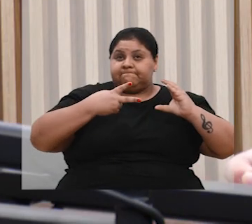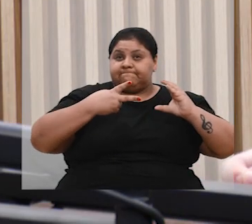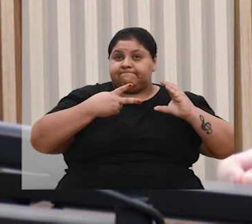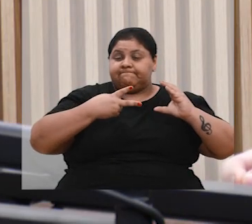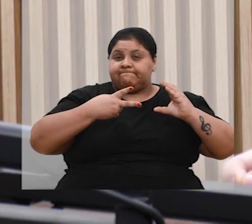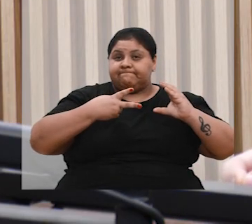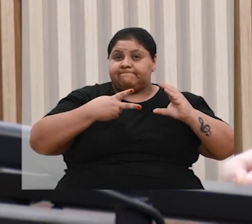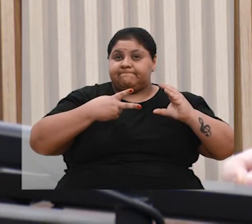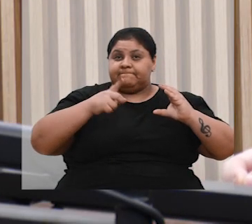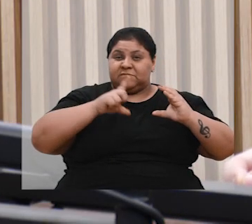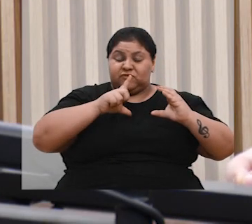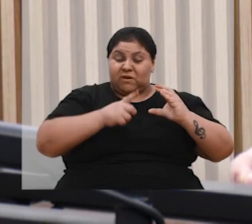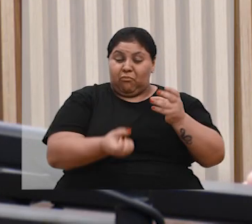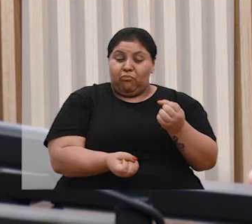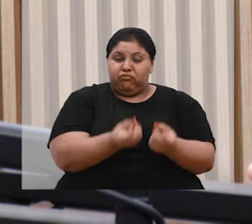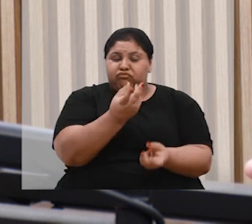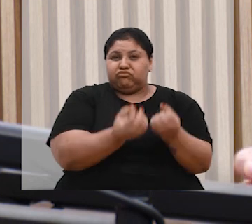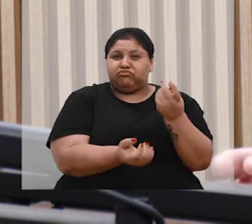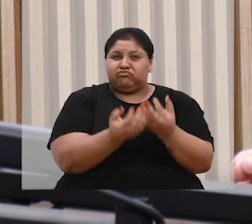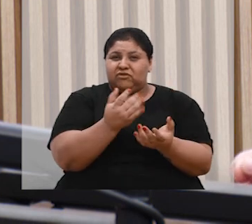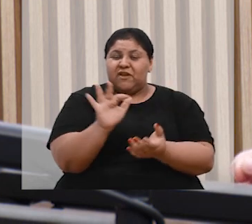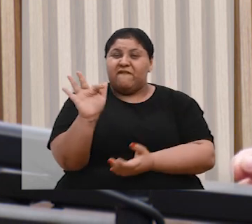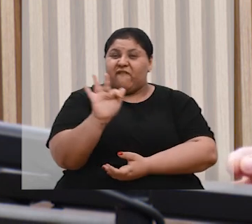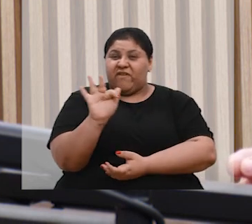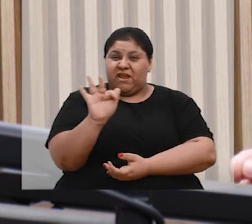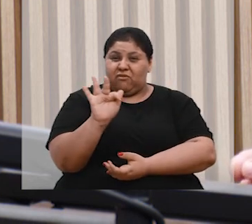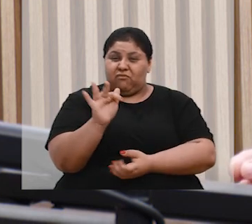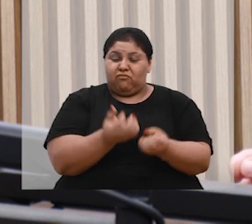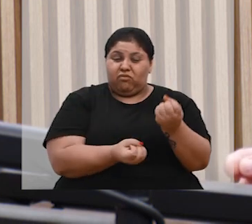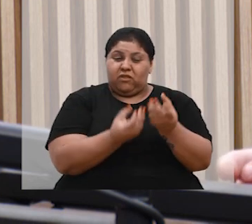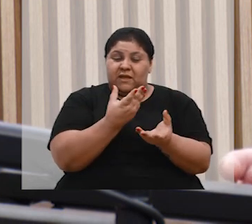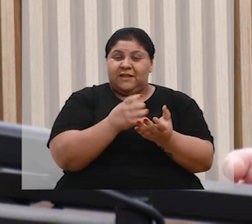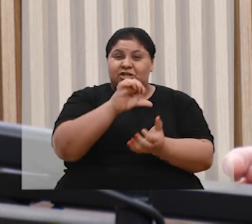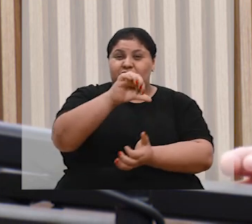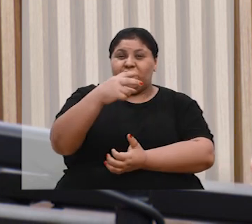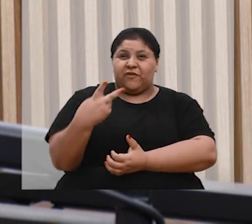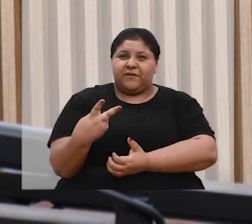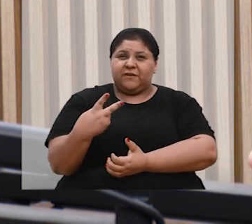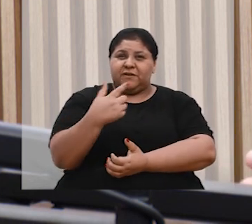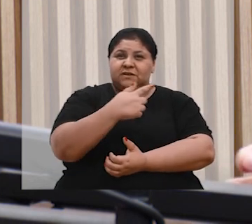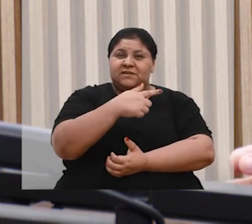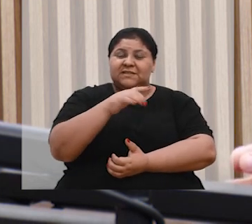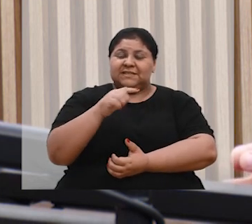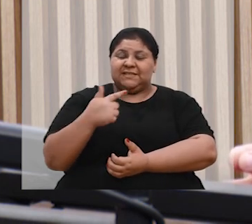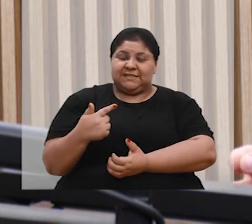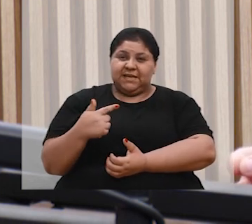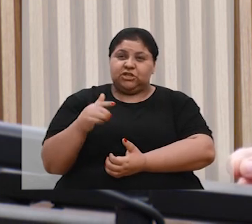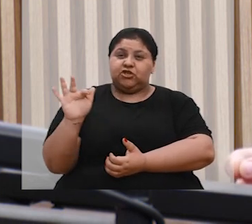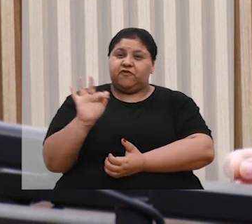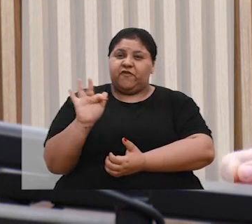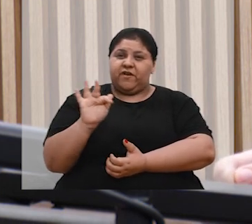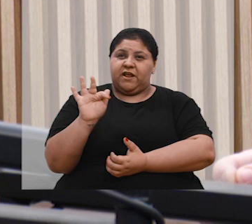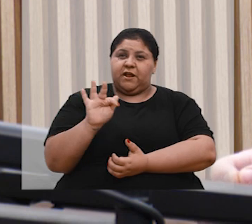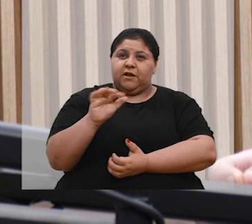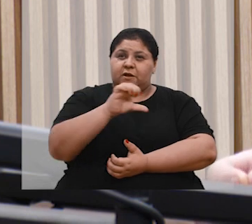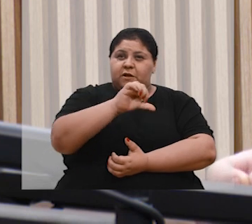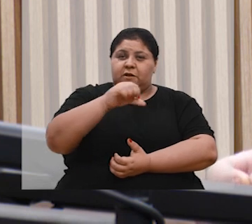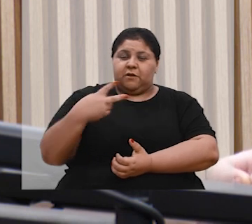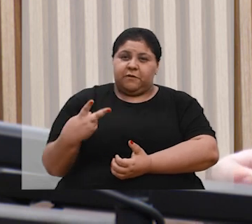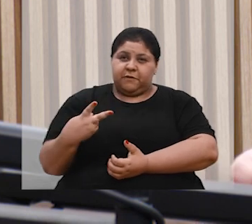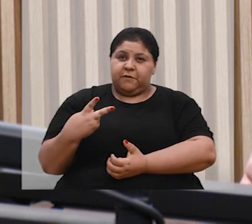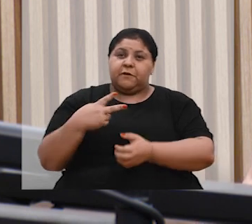foram alvo de um incêndio, né, em fevereiro de 92, 17 de fevereiro. E por